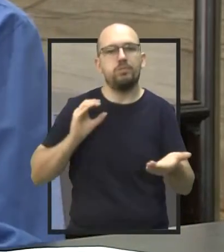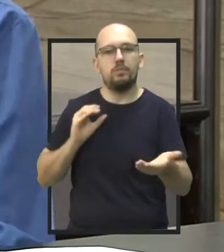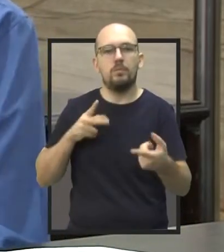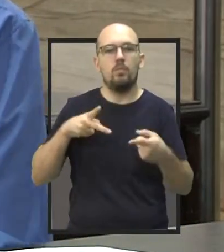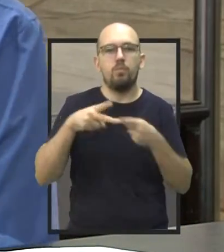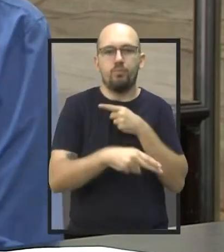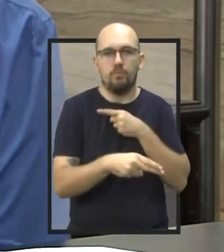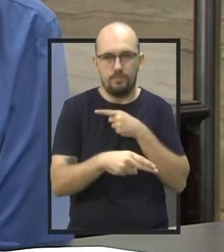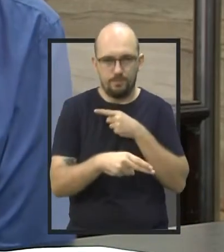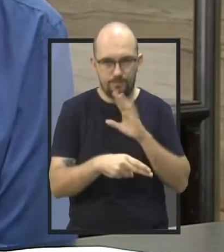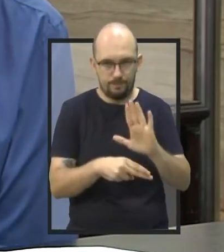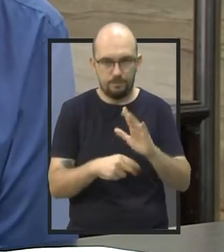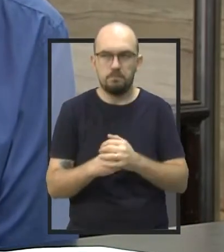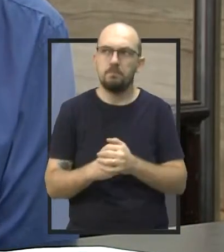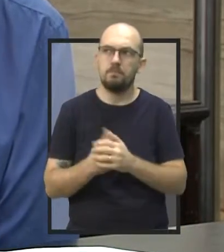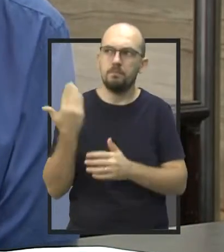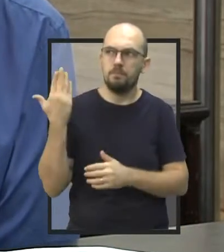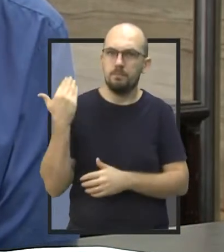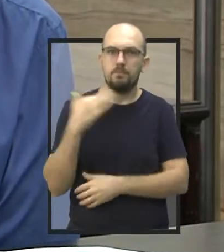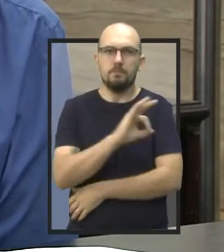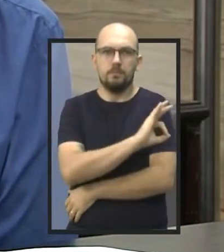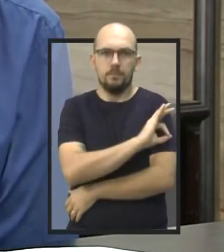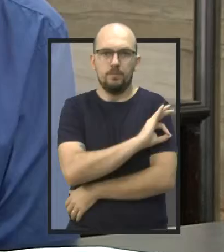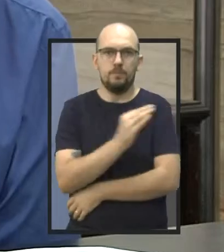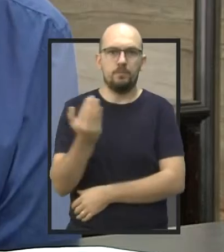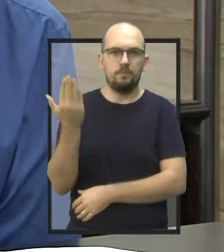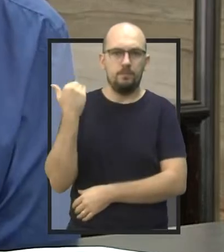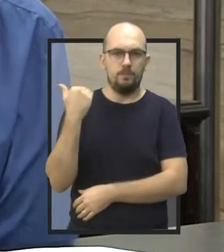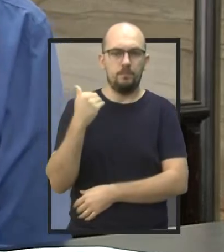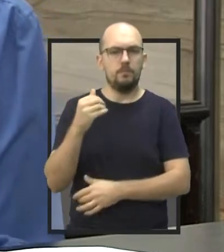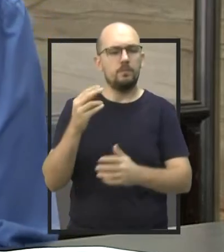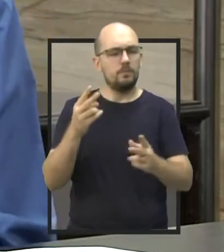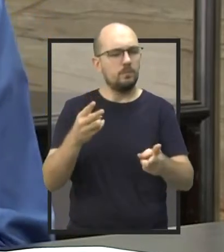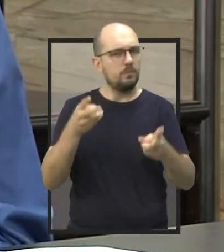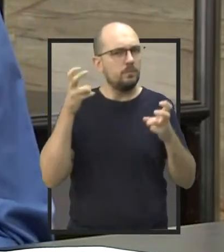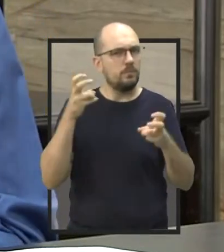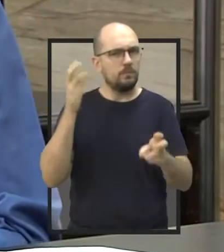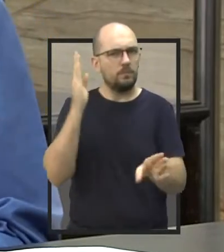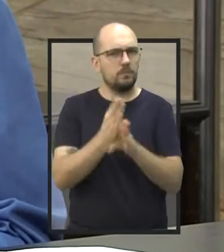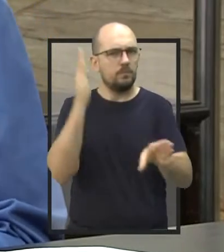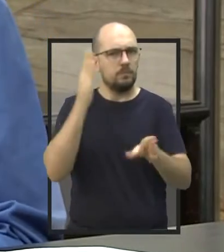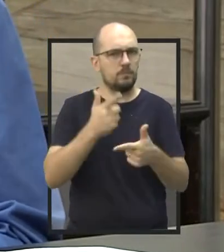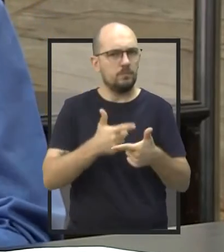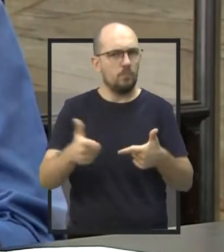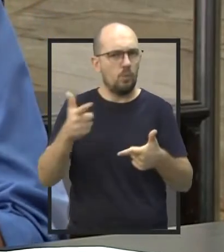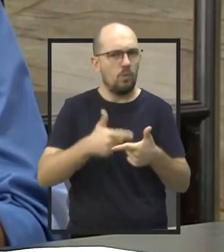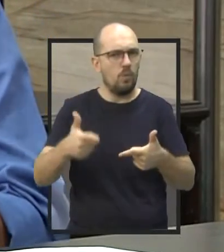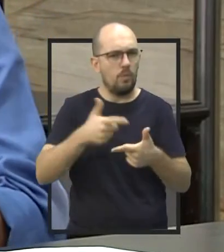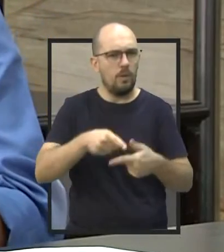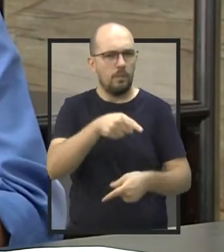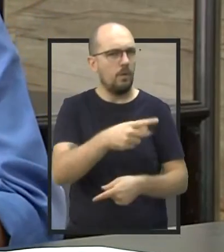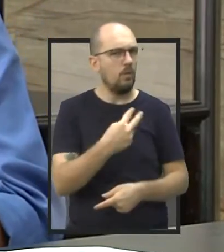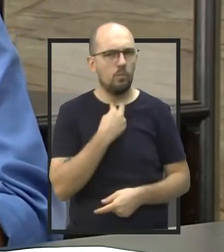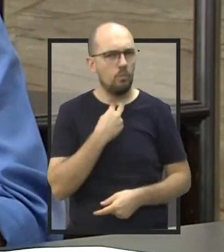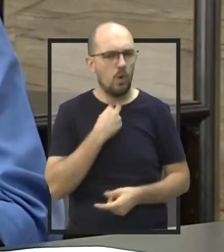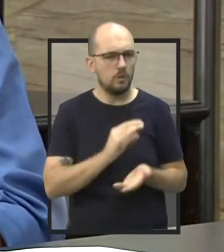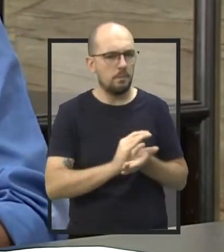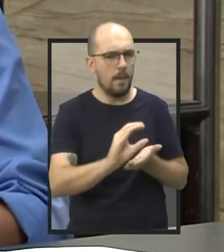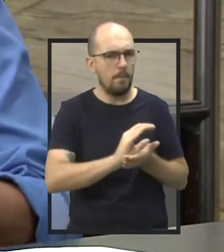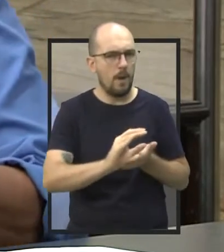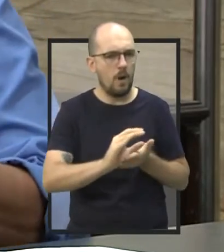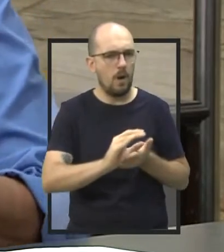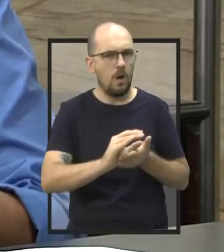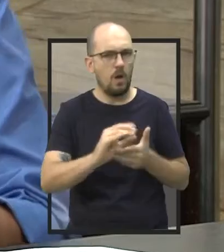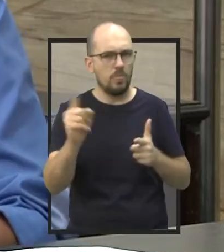momento, quer dizer, ficou da gestão passada, inclusive, quando perceberam, viram do problema que ela não podia mais receber